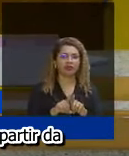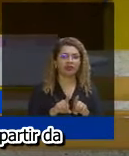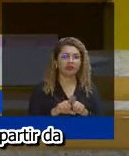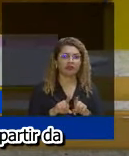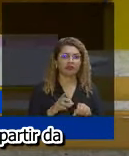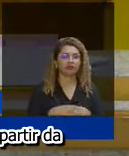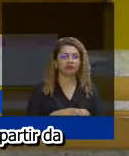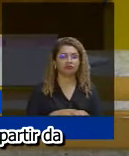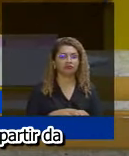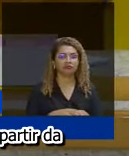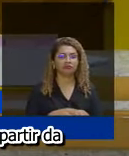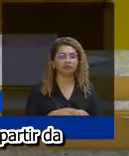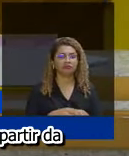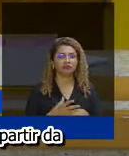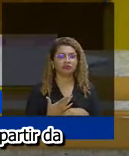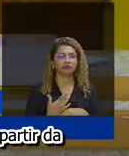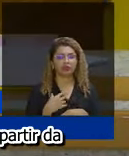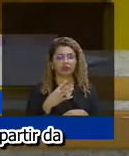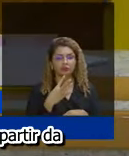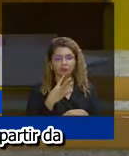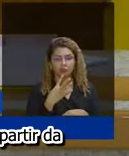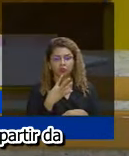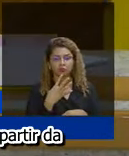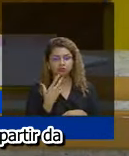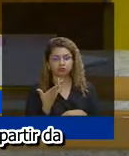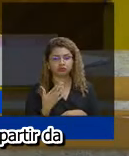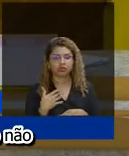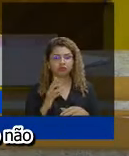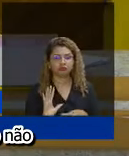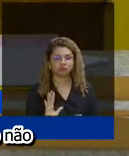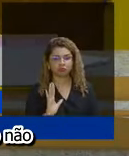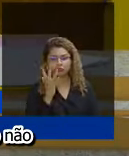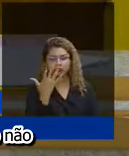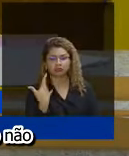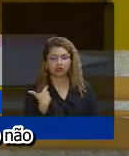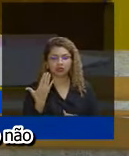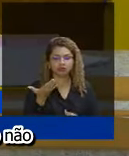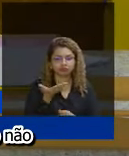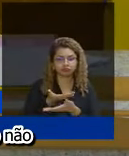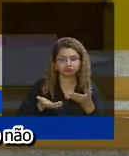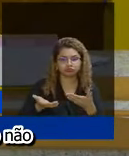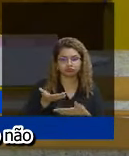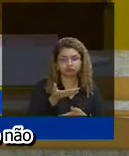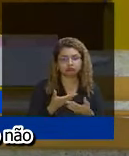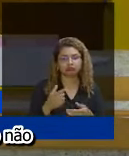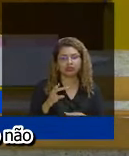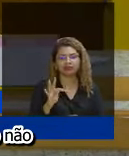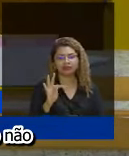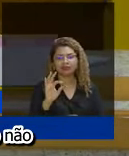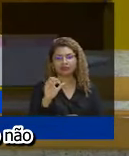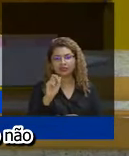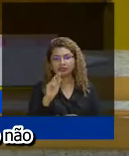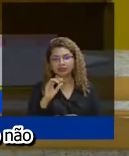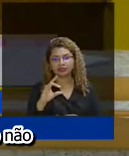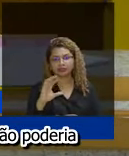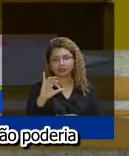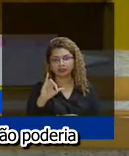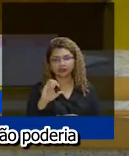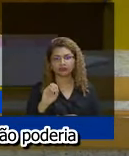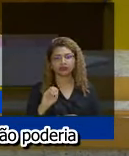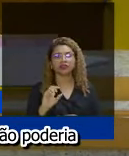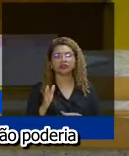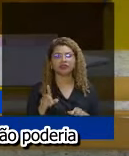ao extrair o conhecimento dos fatos pela embargante a partir da conversa entre Tarcísio e Lucas, já que do diálogo não